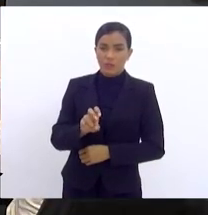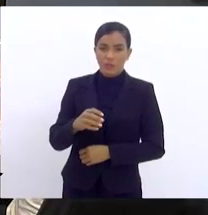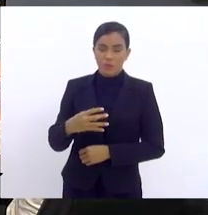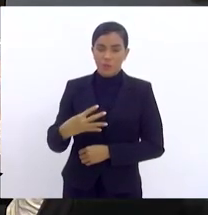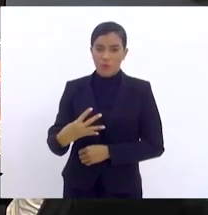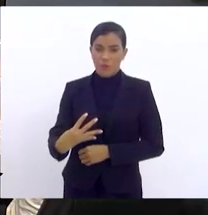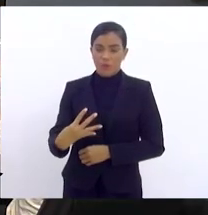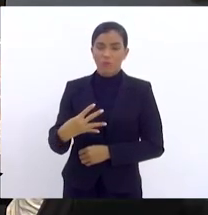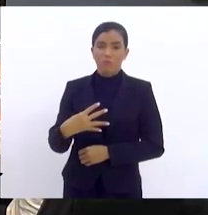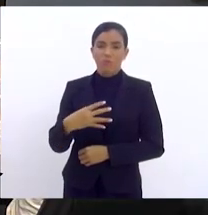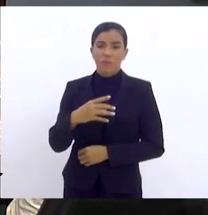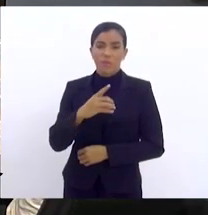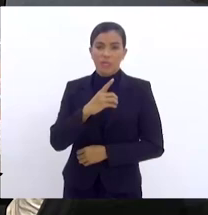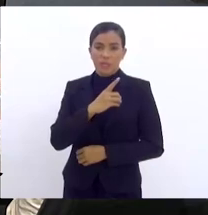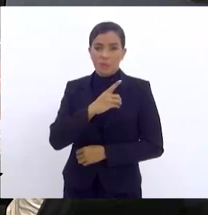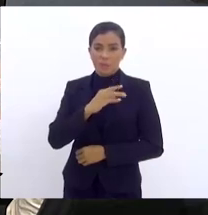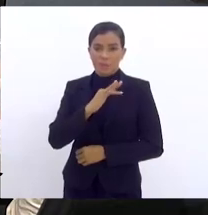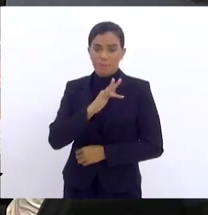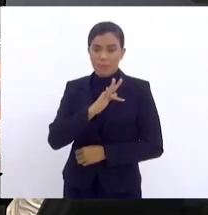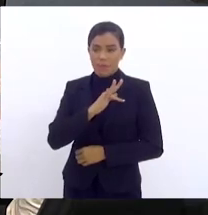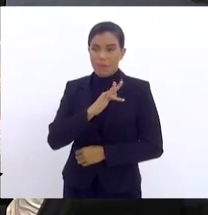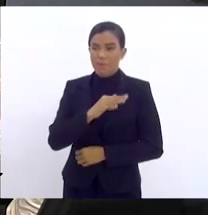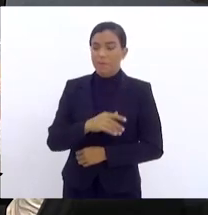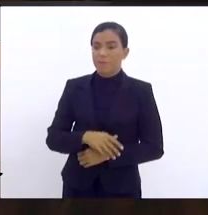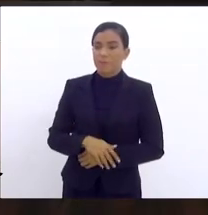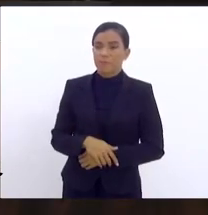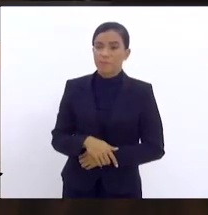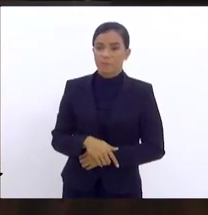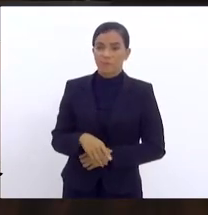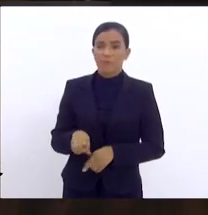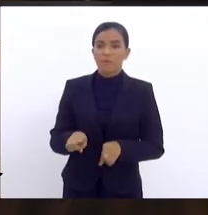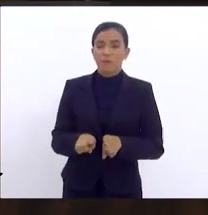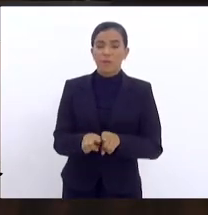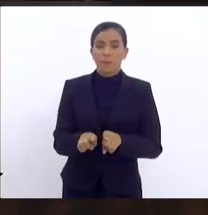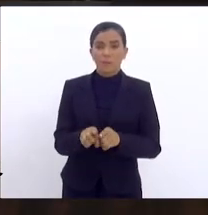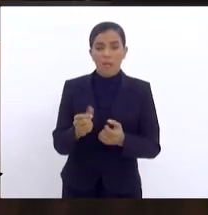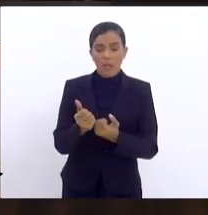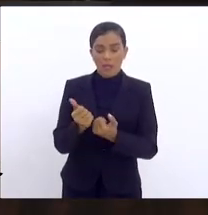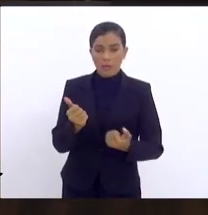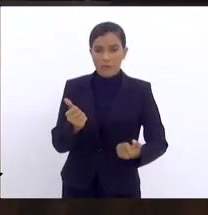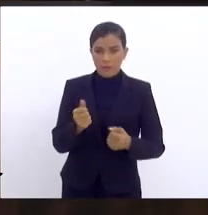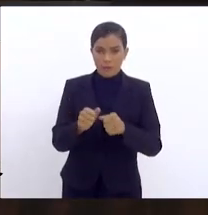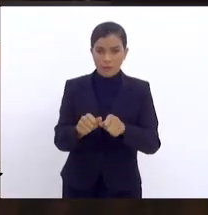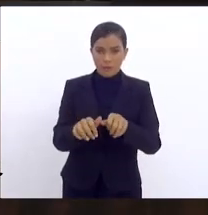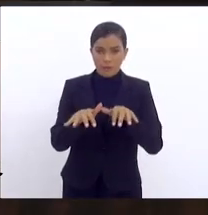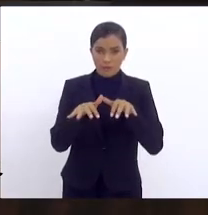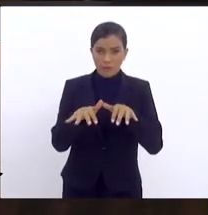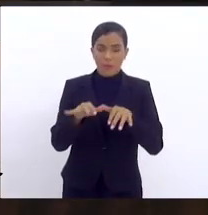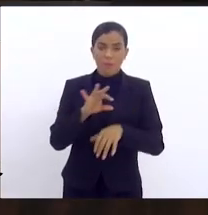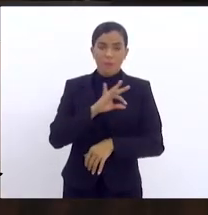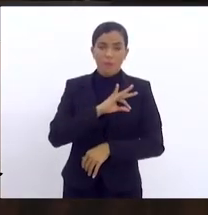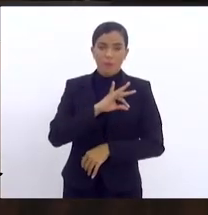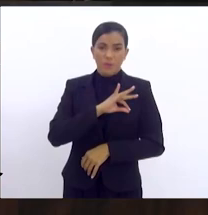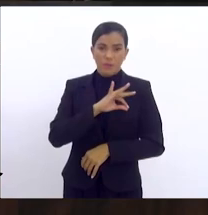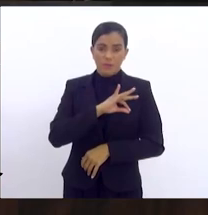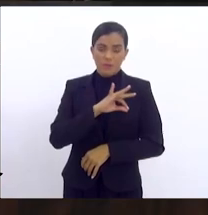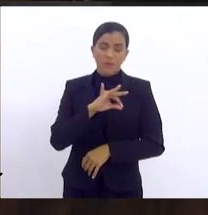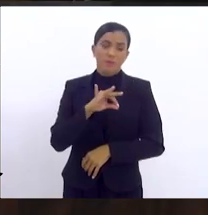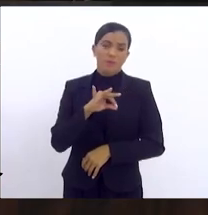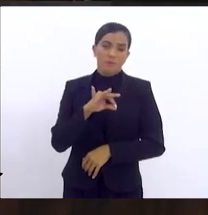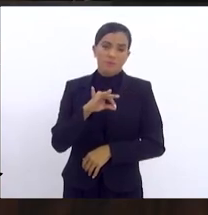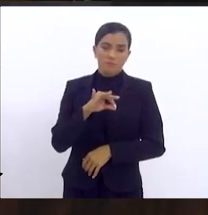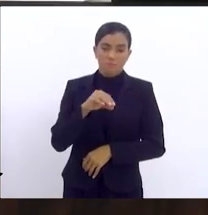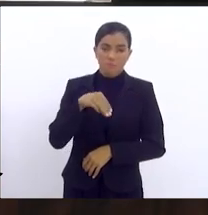e agradeço a presença do Tenente Coronel Robson Cardeal assessor parlamentar da Polícia Militar do Estado do Rio de Janeiro Muito obrigado